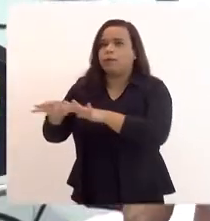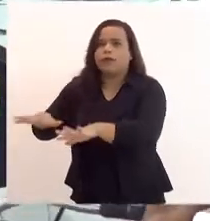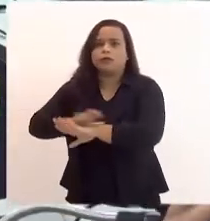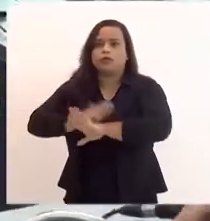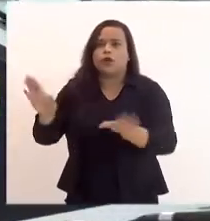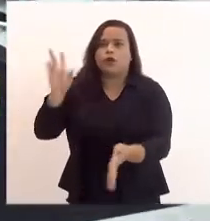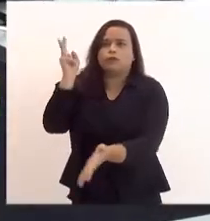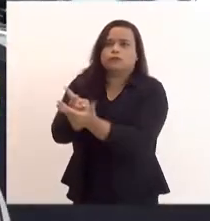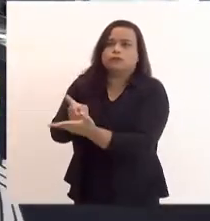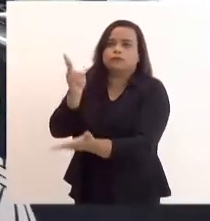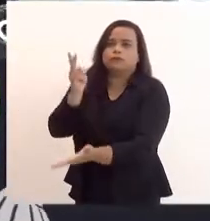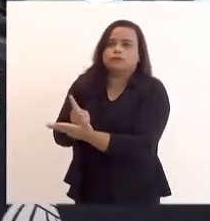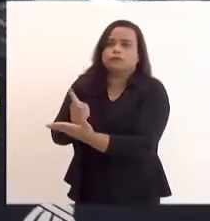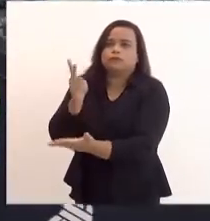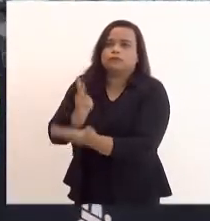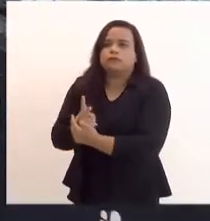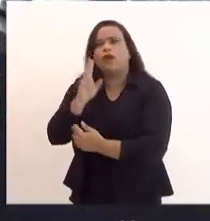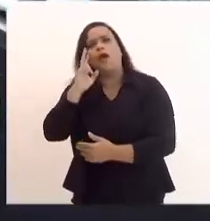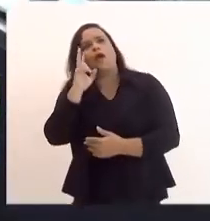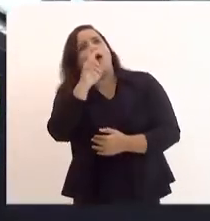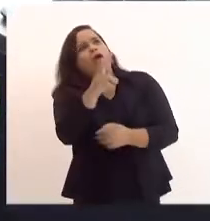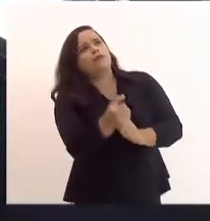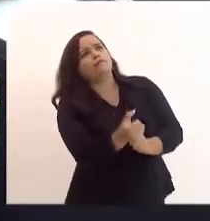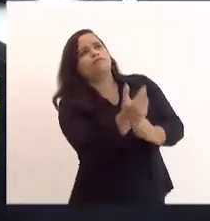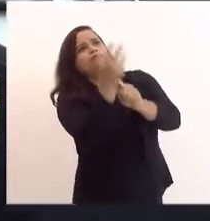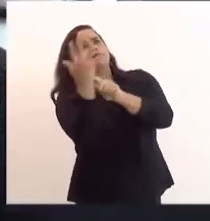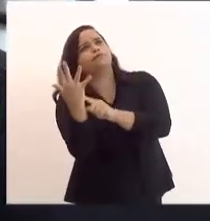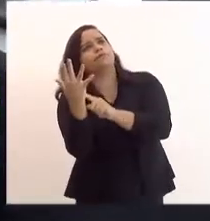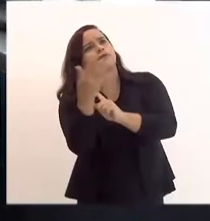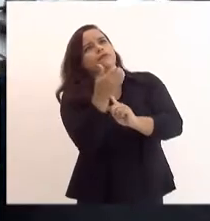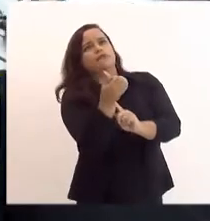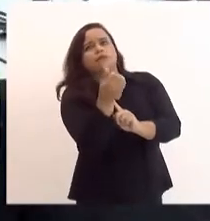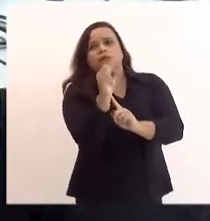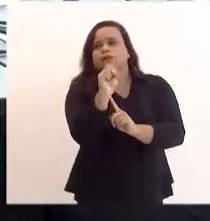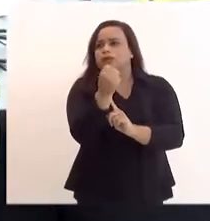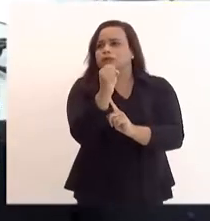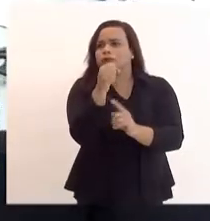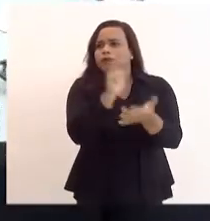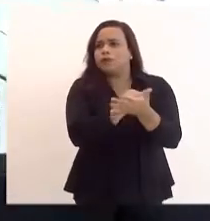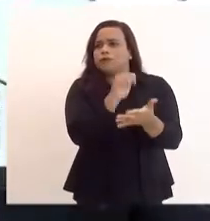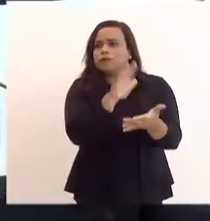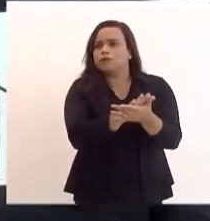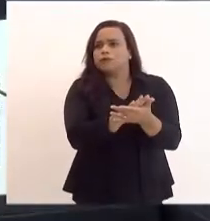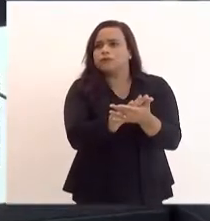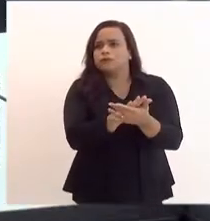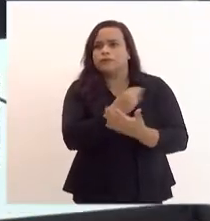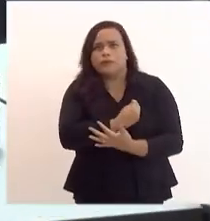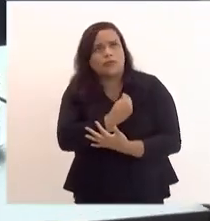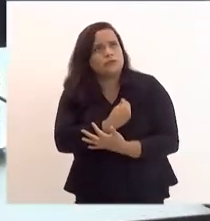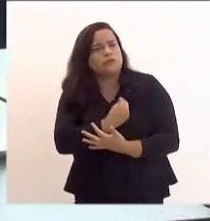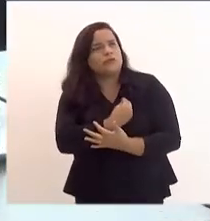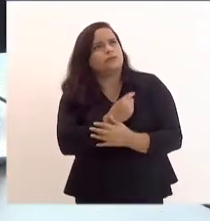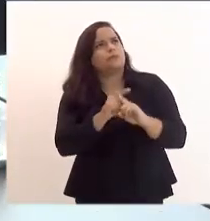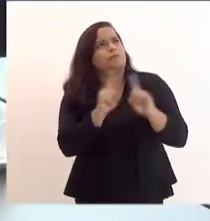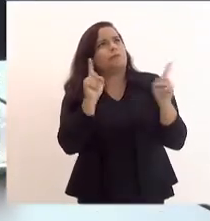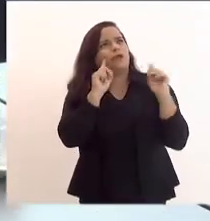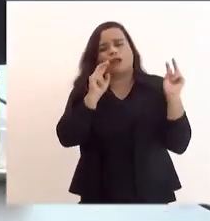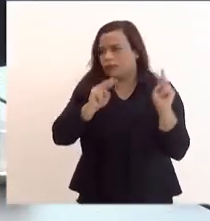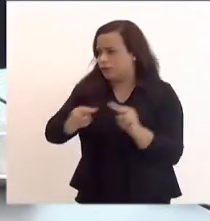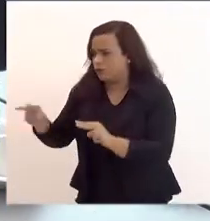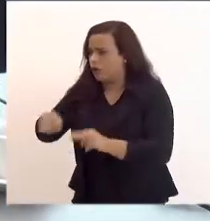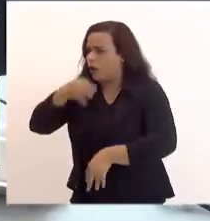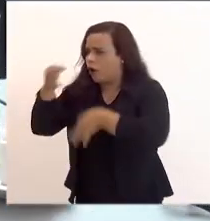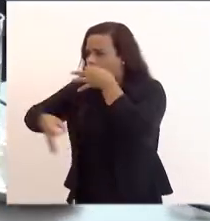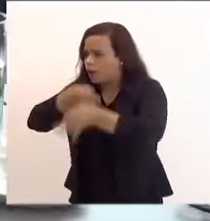olha o quadro, tem 68 registros de presença. E chega na hora de aparecer